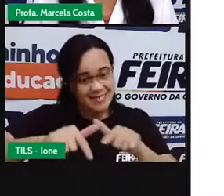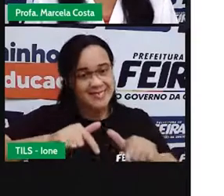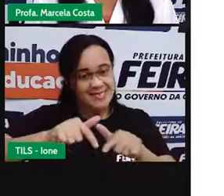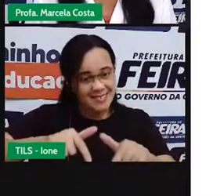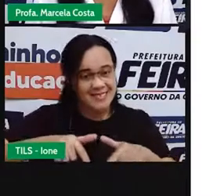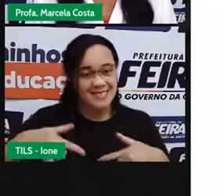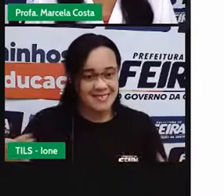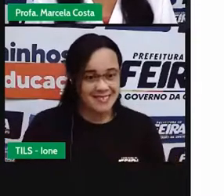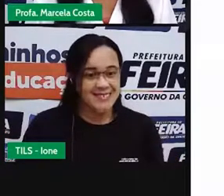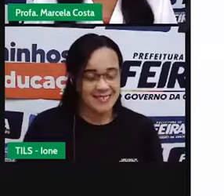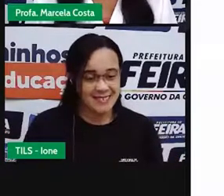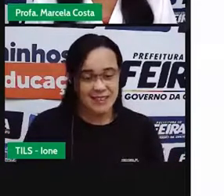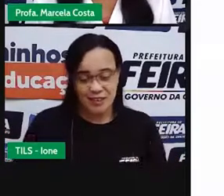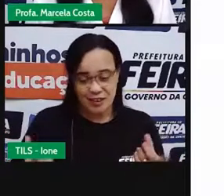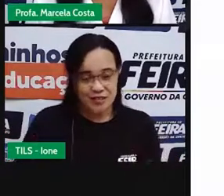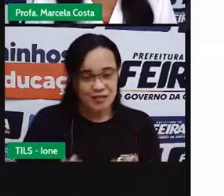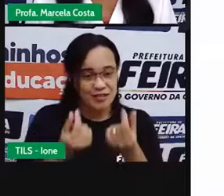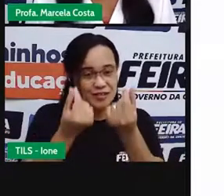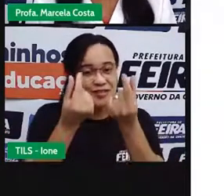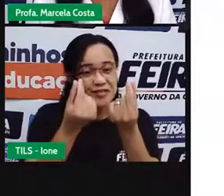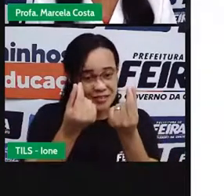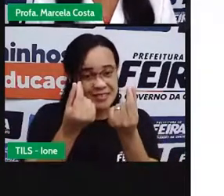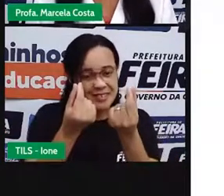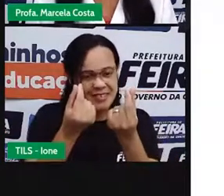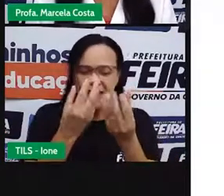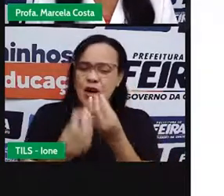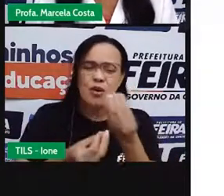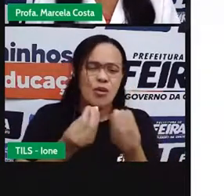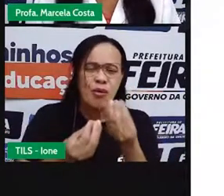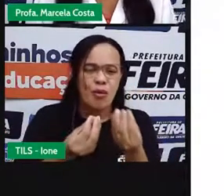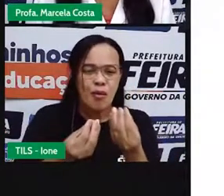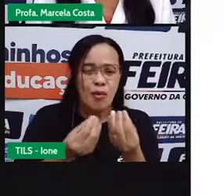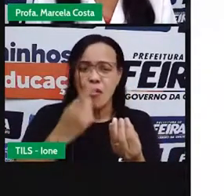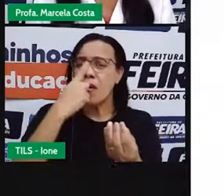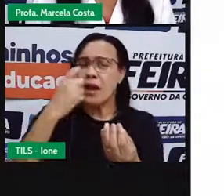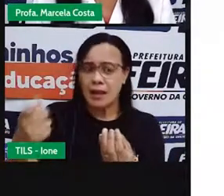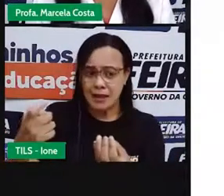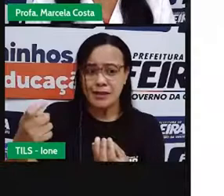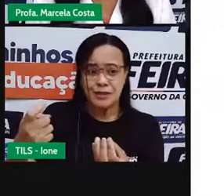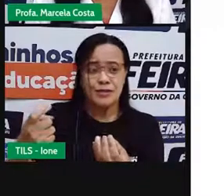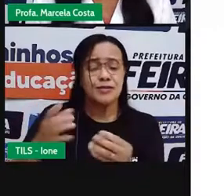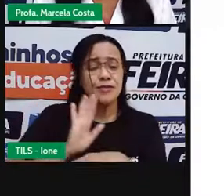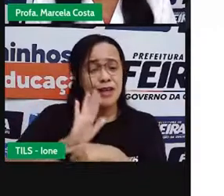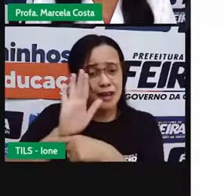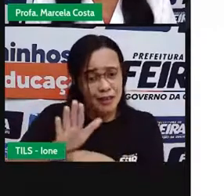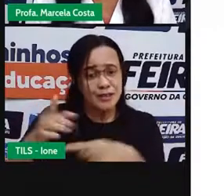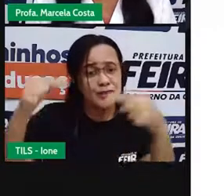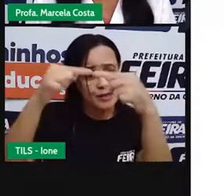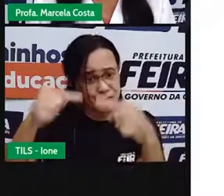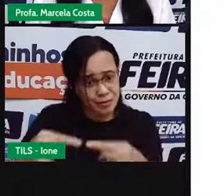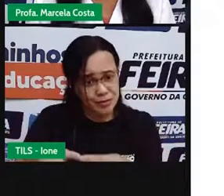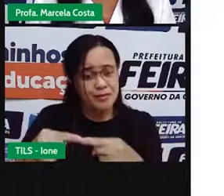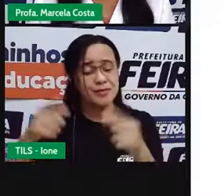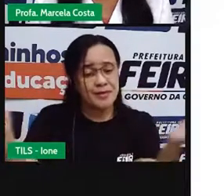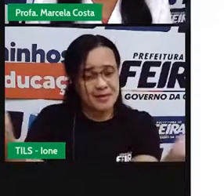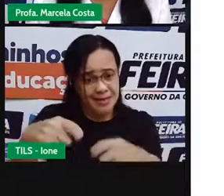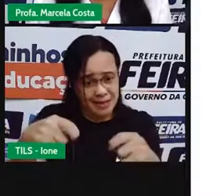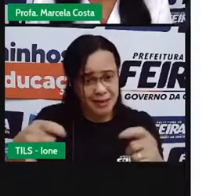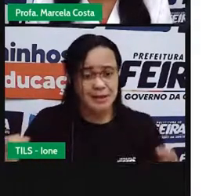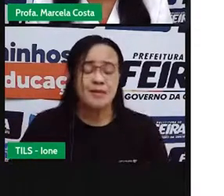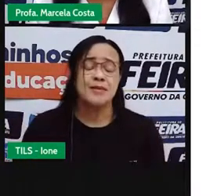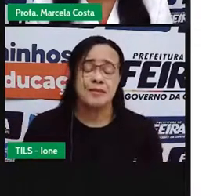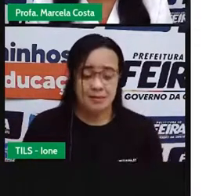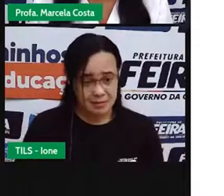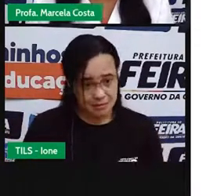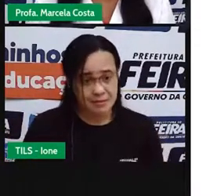levam dinheiro para suas casas através do lixo, do trabalho que eles desenvolvem